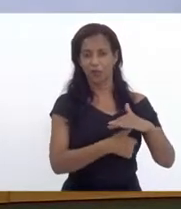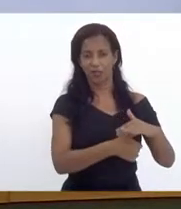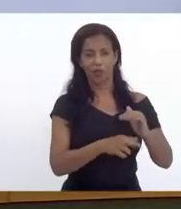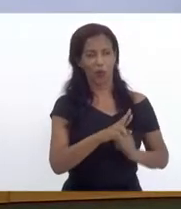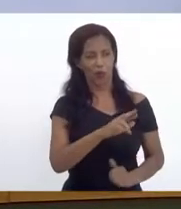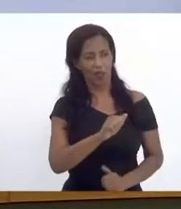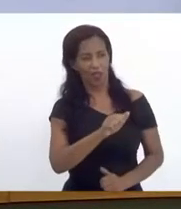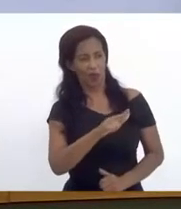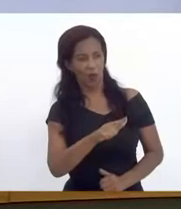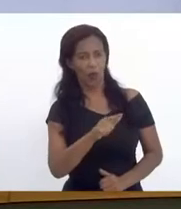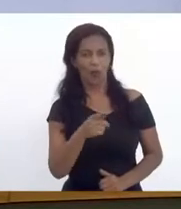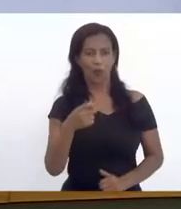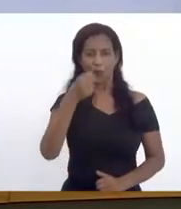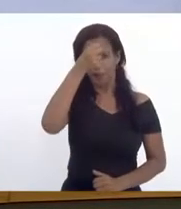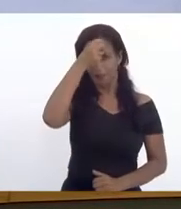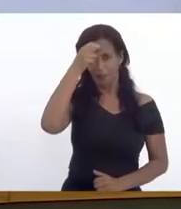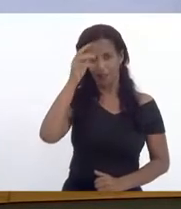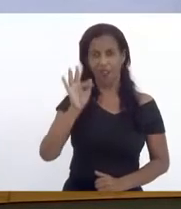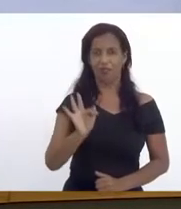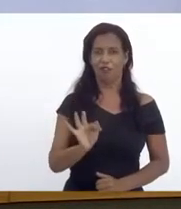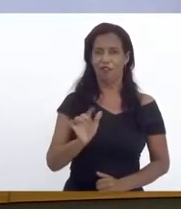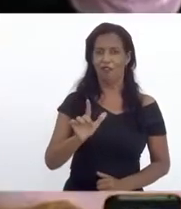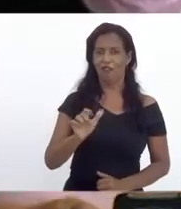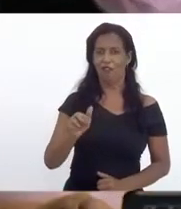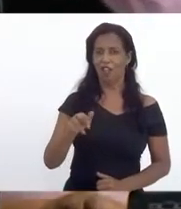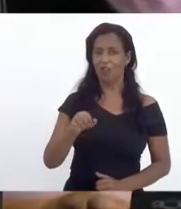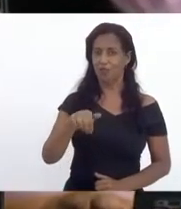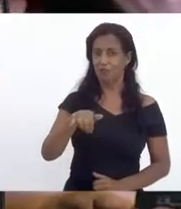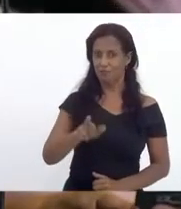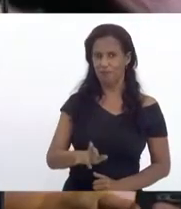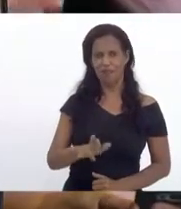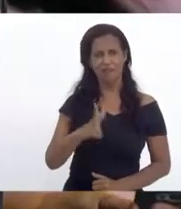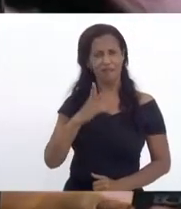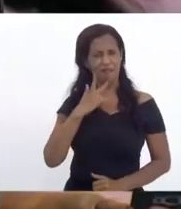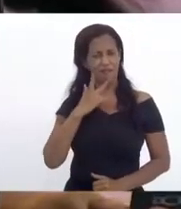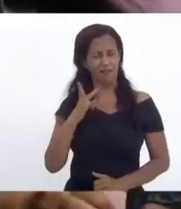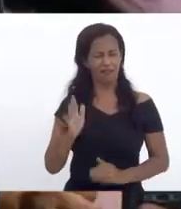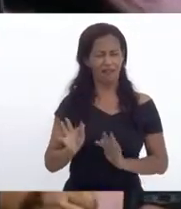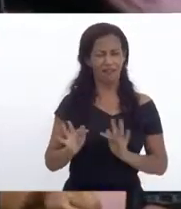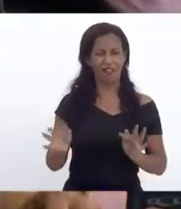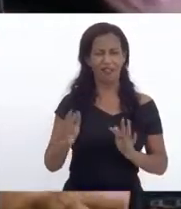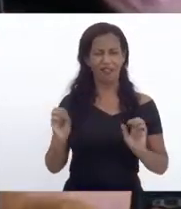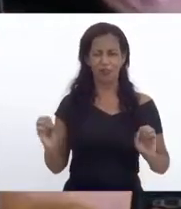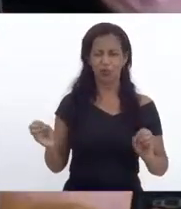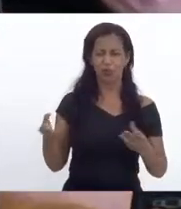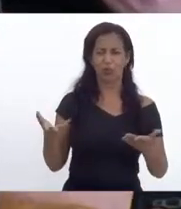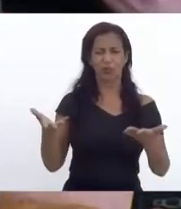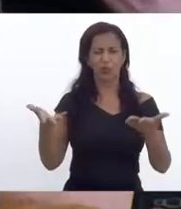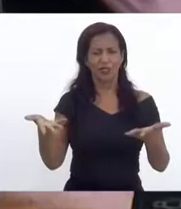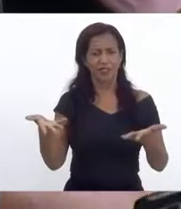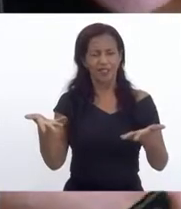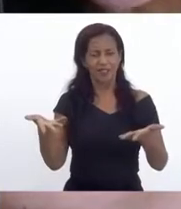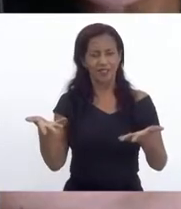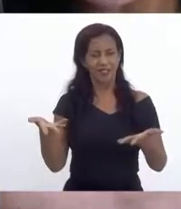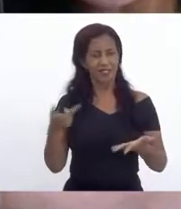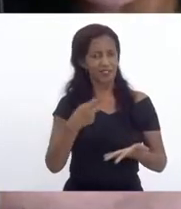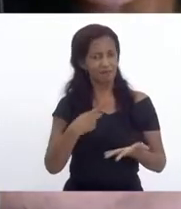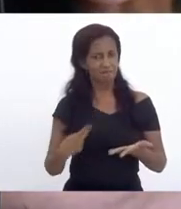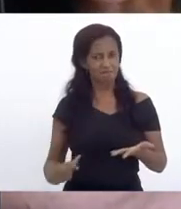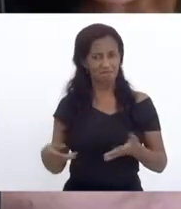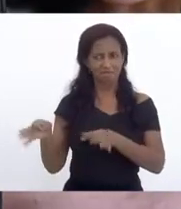prefeito Vladimir. Dizer que é muito simbólico a gente fazer um evento dessa natureza,